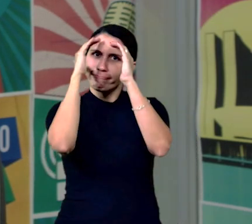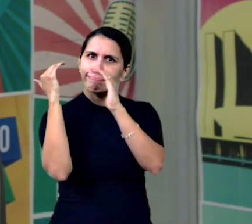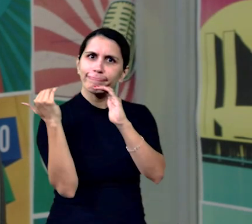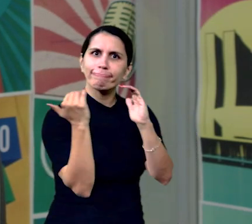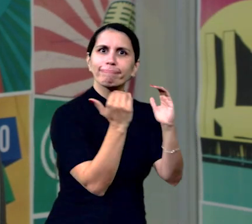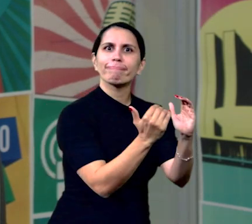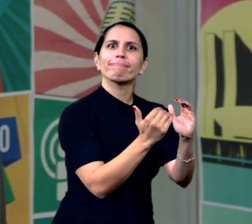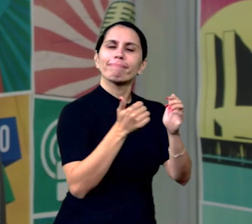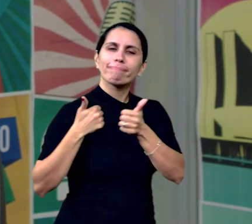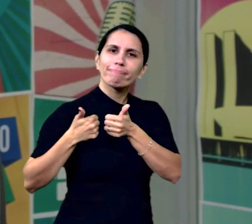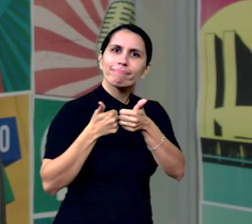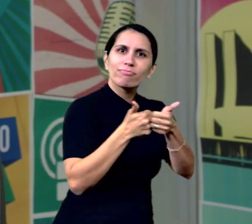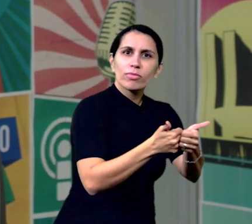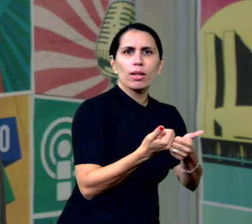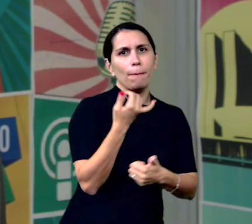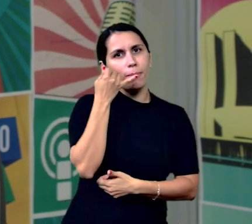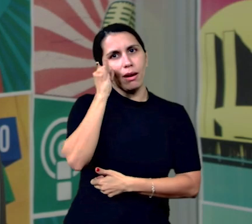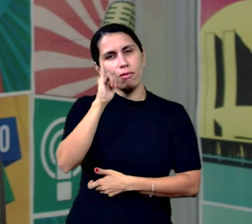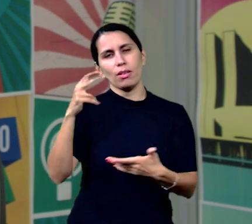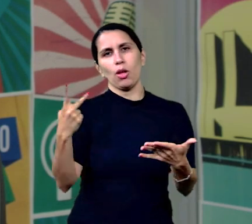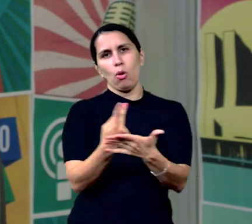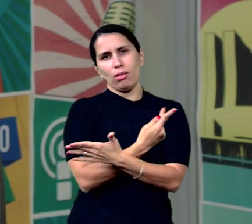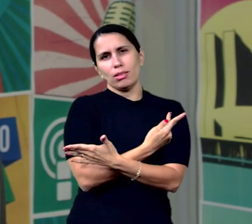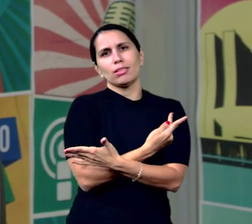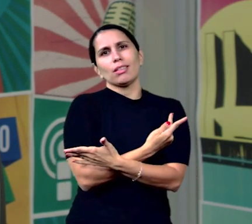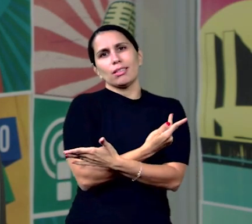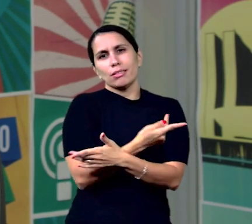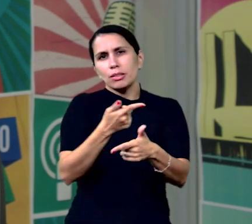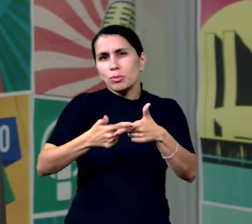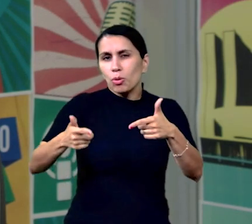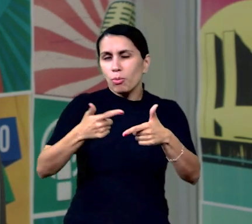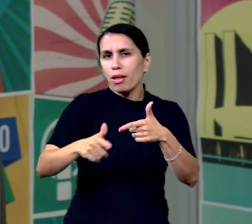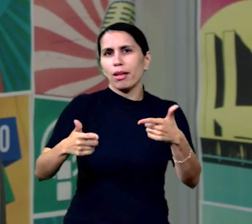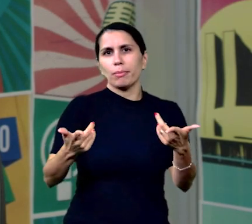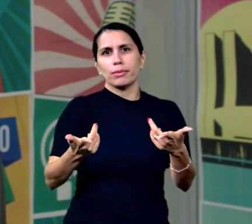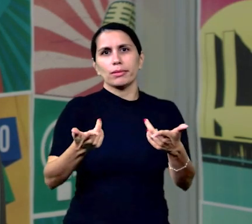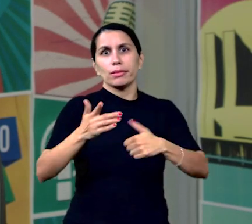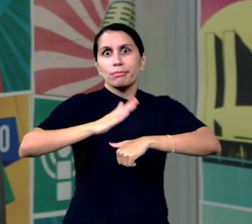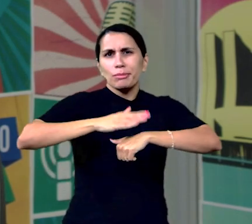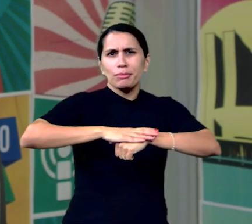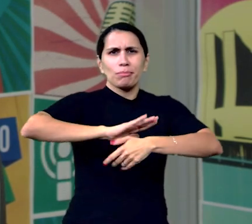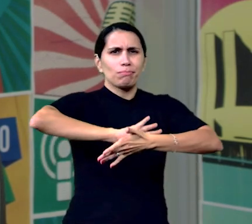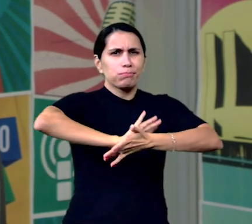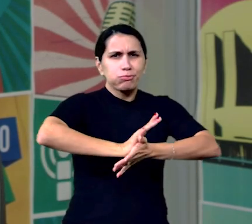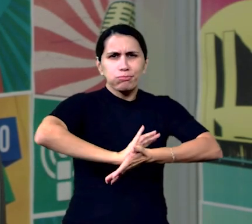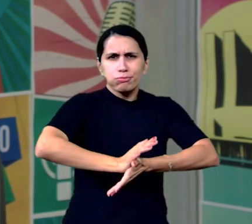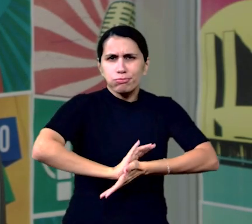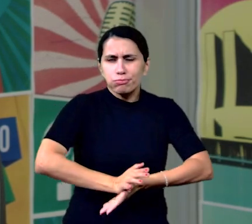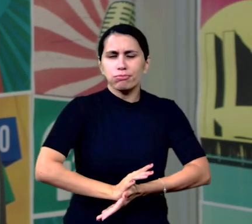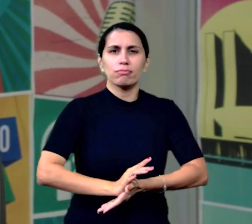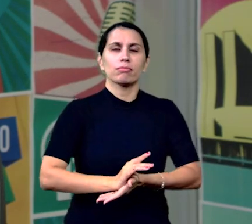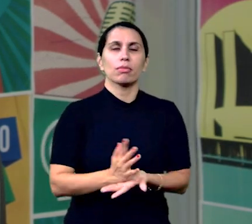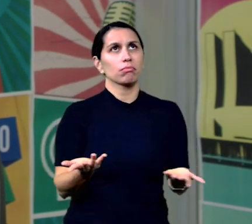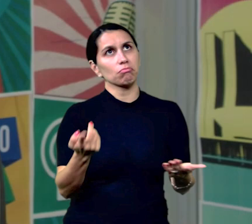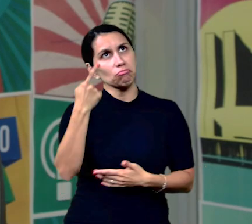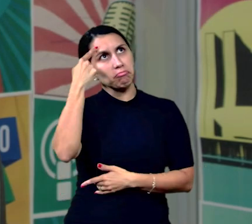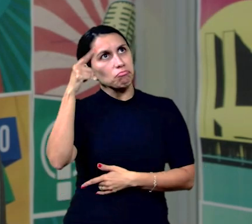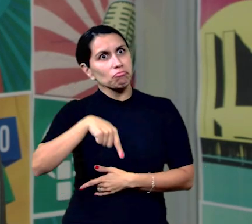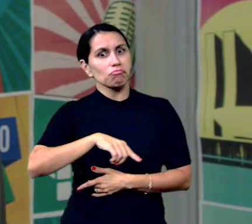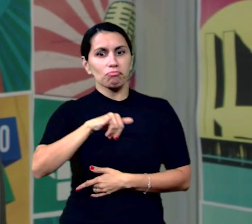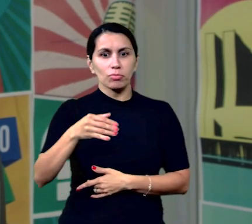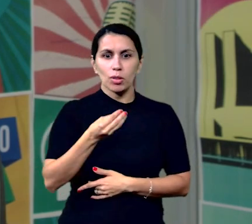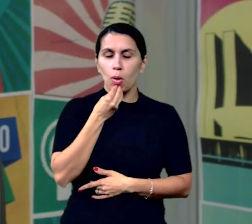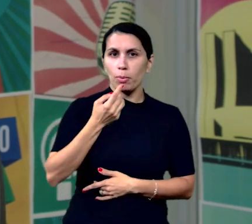situações de discriminação não ocorram nas nossas instituições. Acho que esse, inclusive, é o objetivo da gente pensar numa